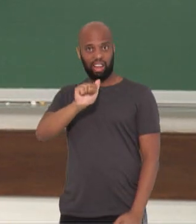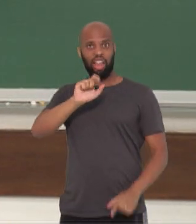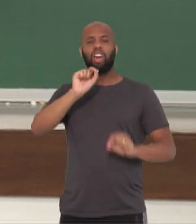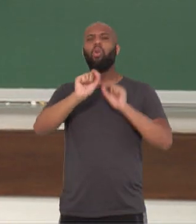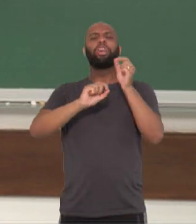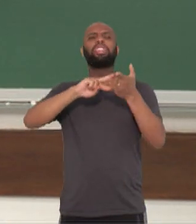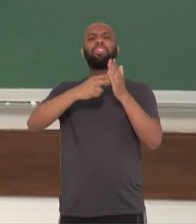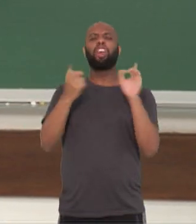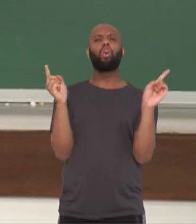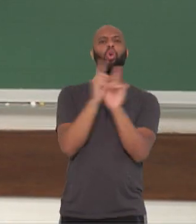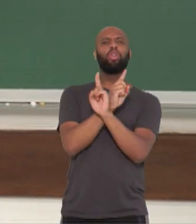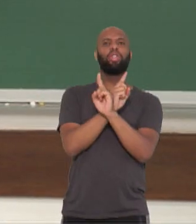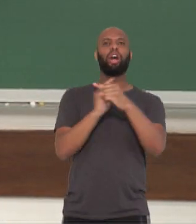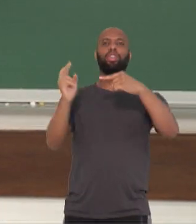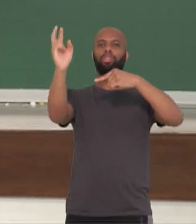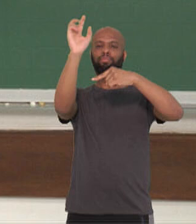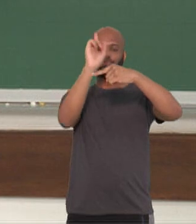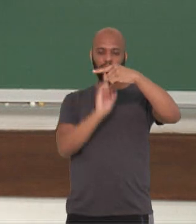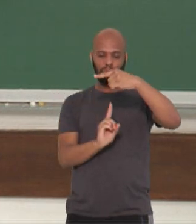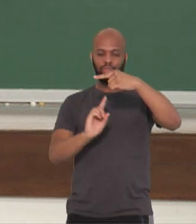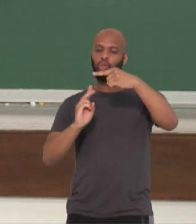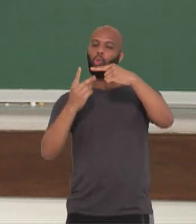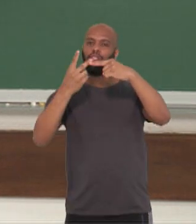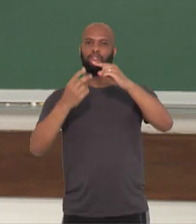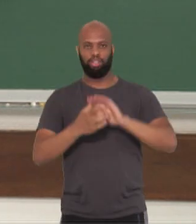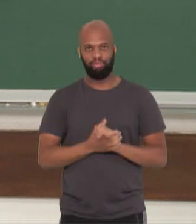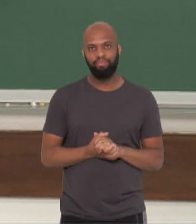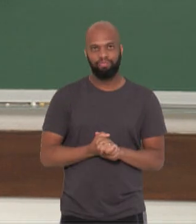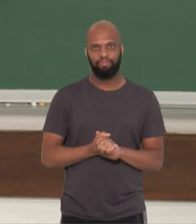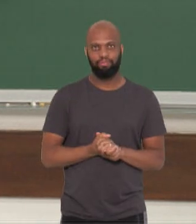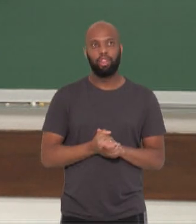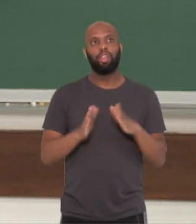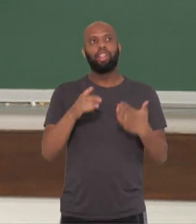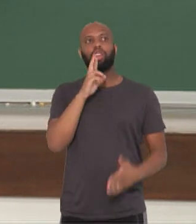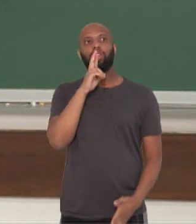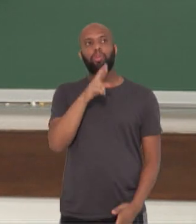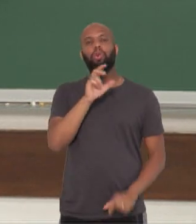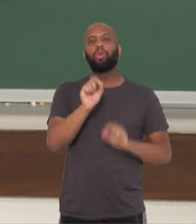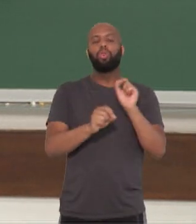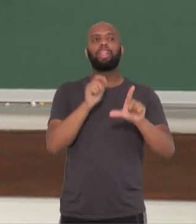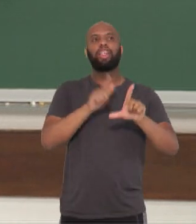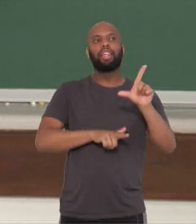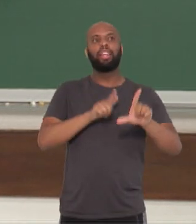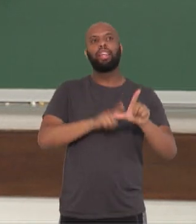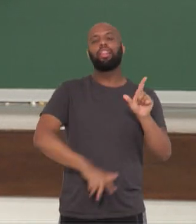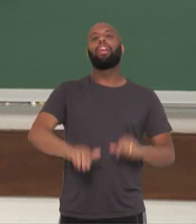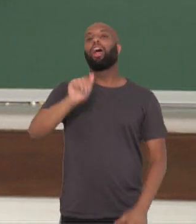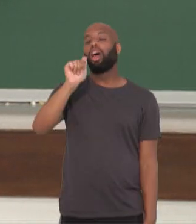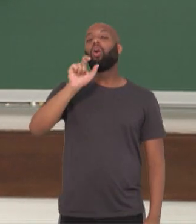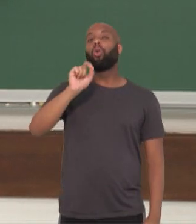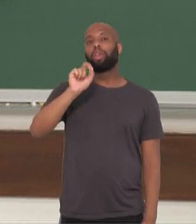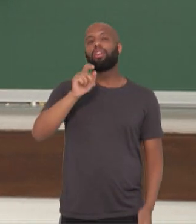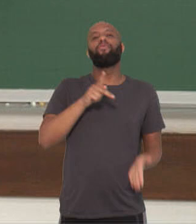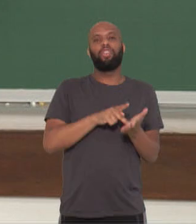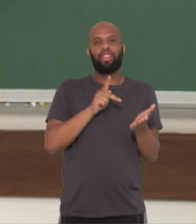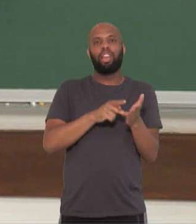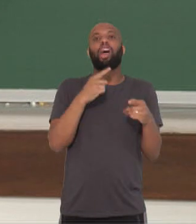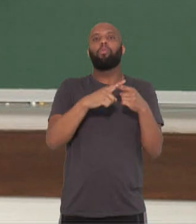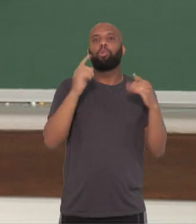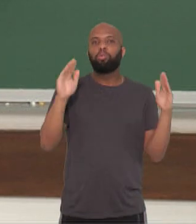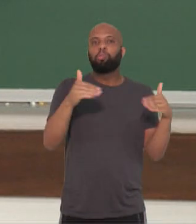inversamente proporcional à distância entre essas cargas elevada ao quadrado. Então, a resposta, letra A, é